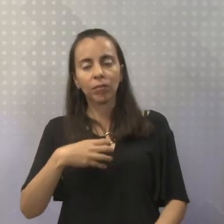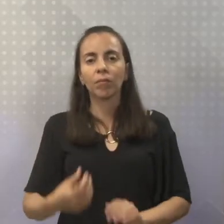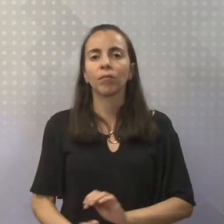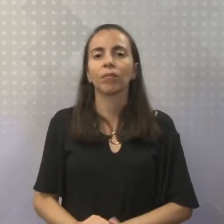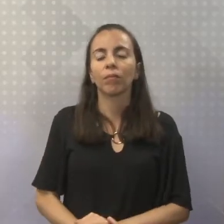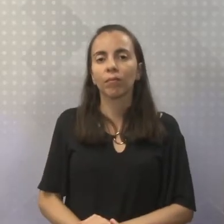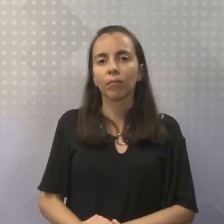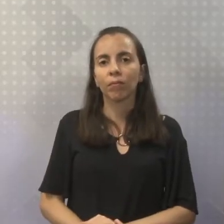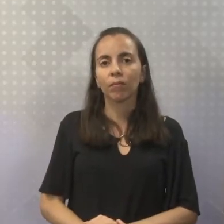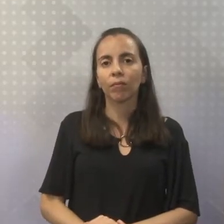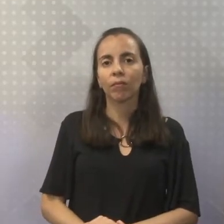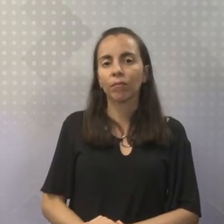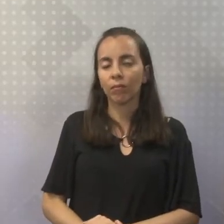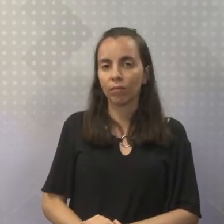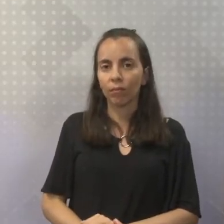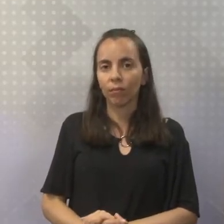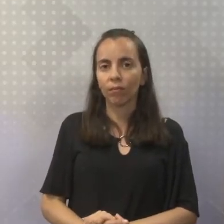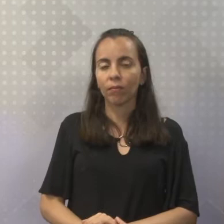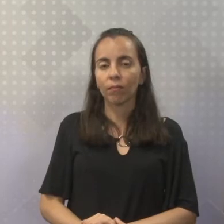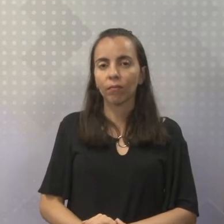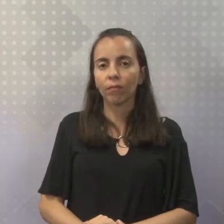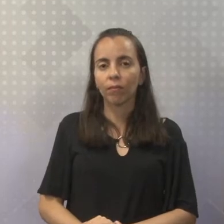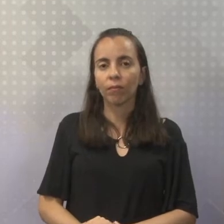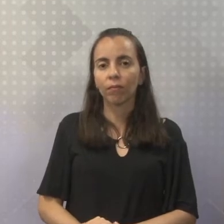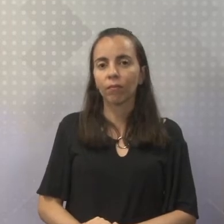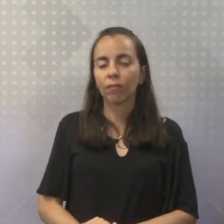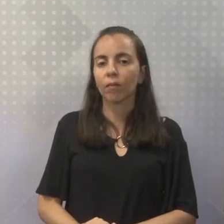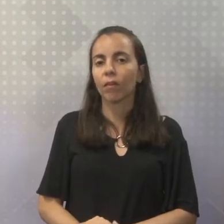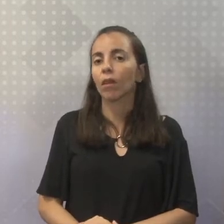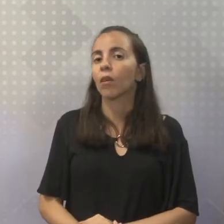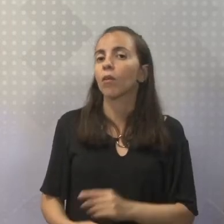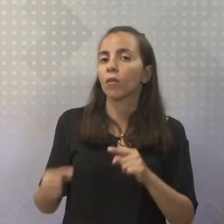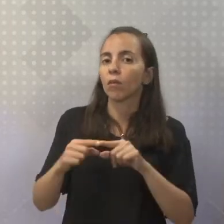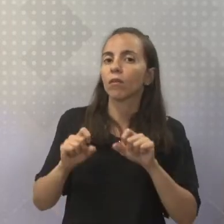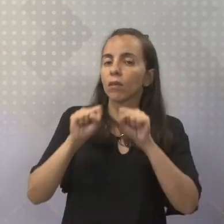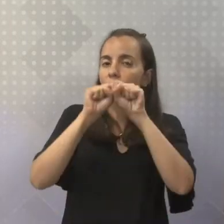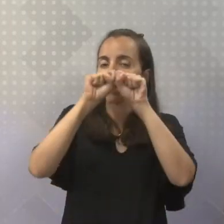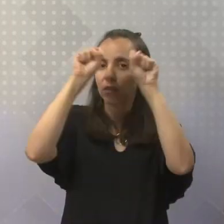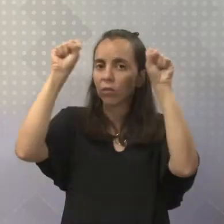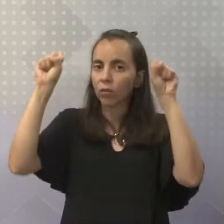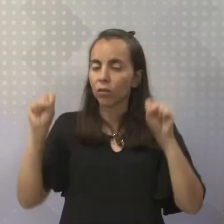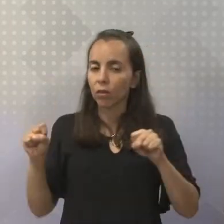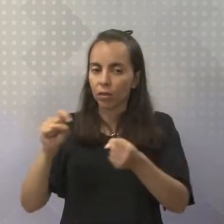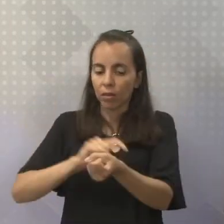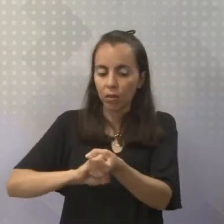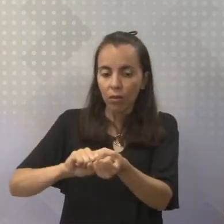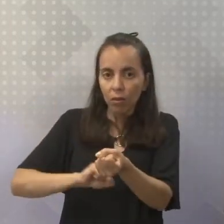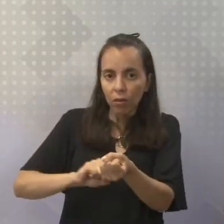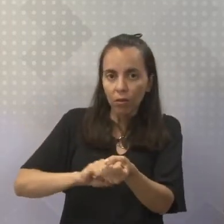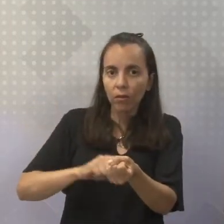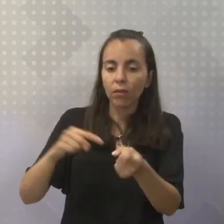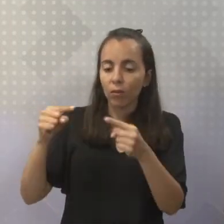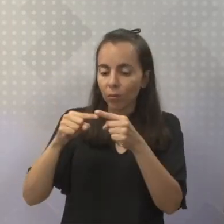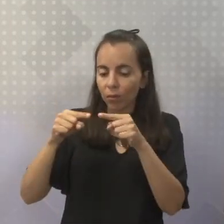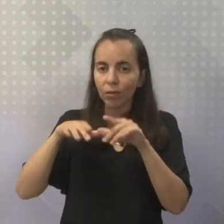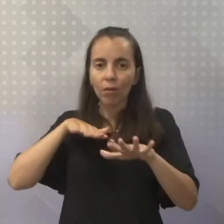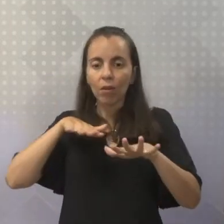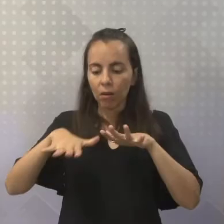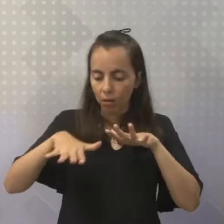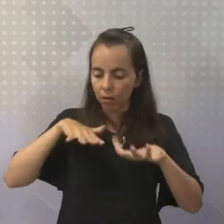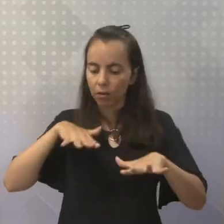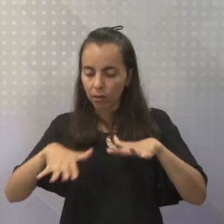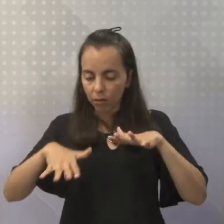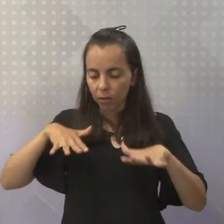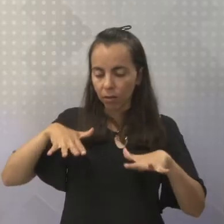De acordo com o que a gente, no sistema nervoso, ele trabalha muito a parte motora, né? Através